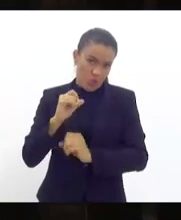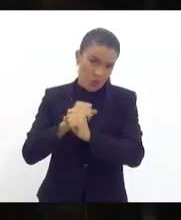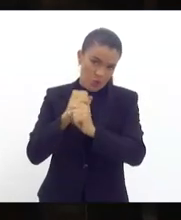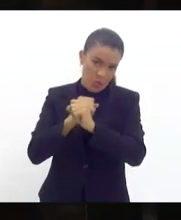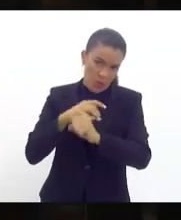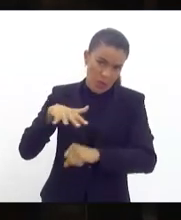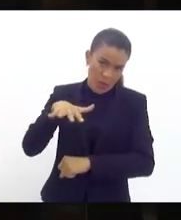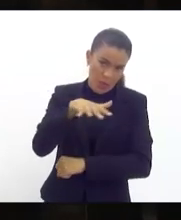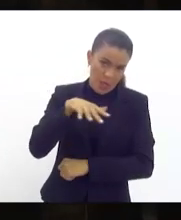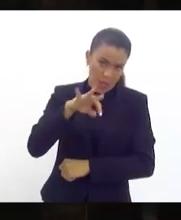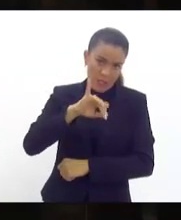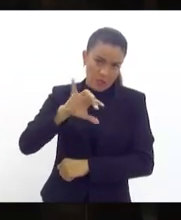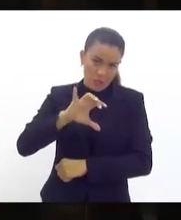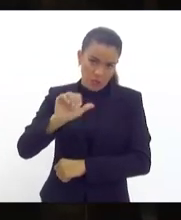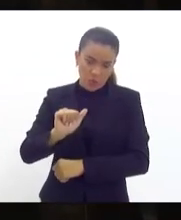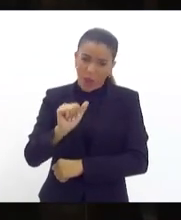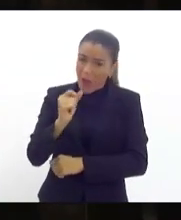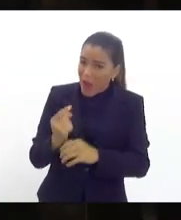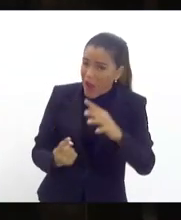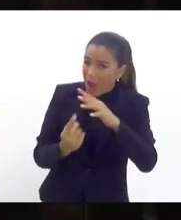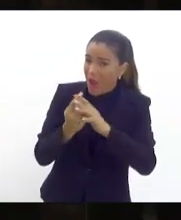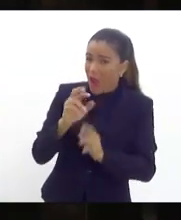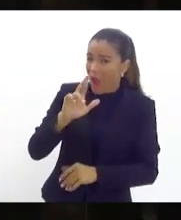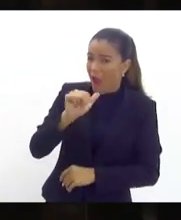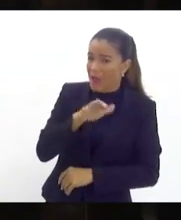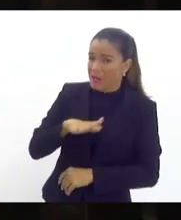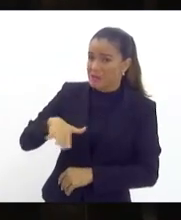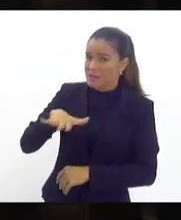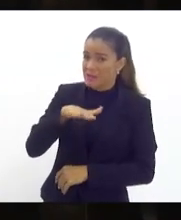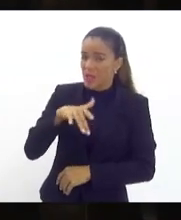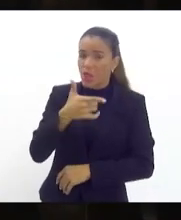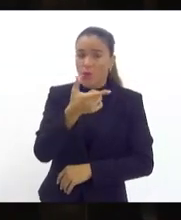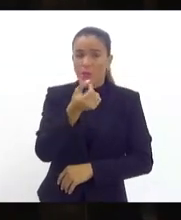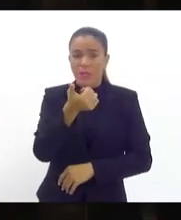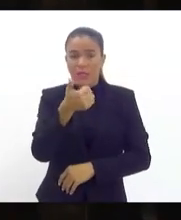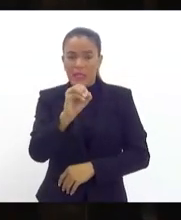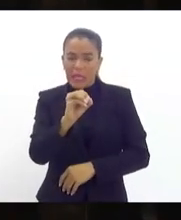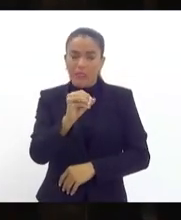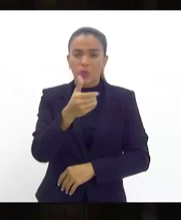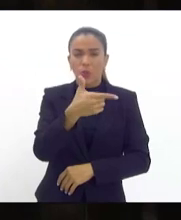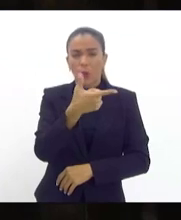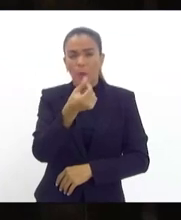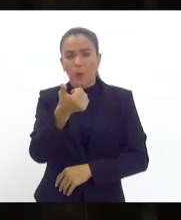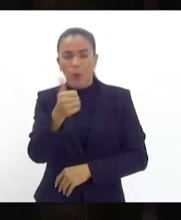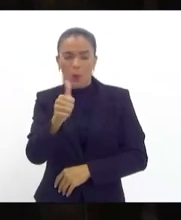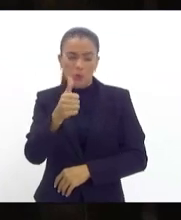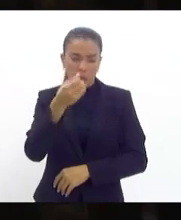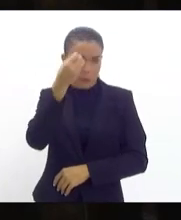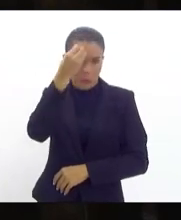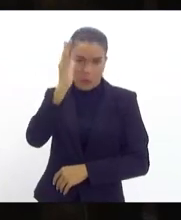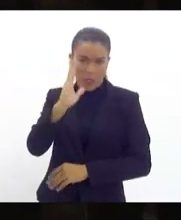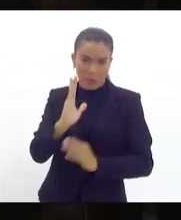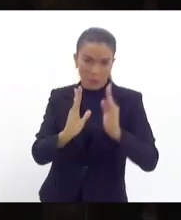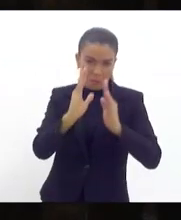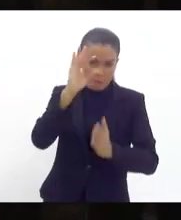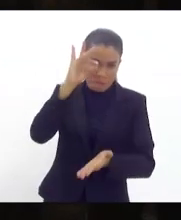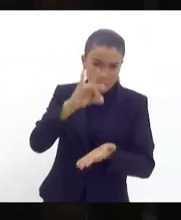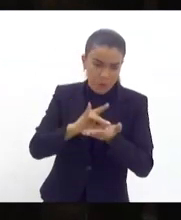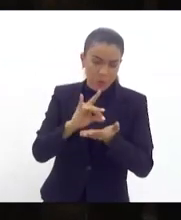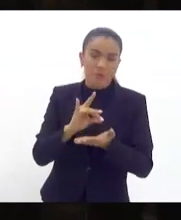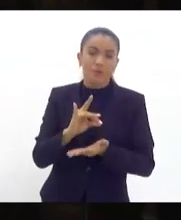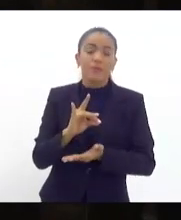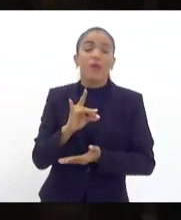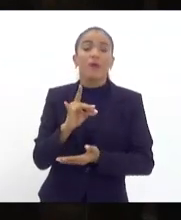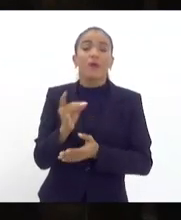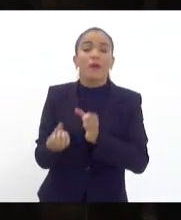com com raríssimas e exceções em 2010 2011 desculpe eu não lembro direito a data foram implantadas